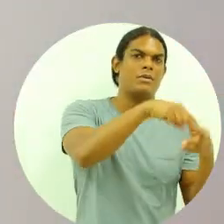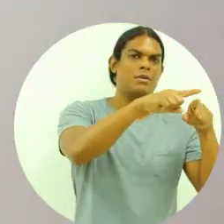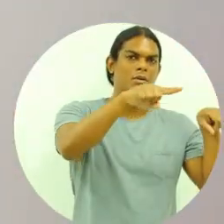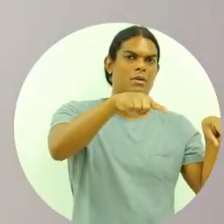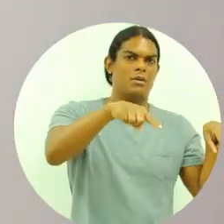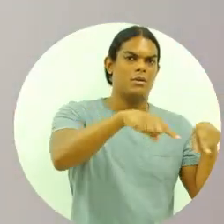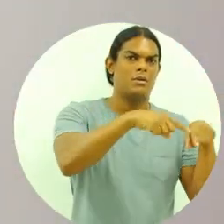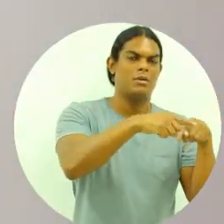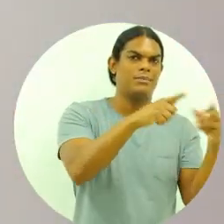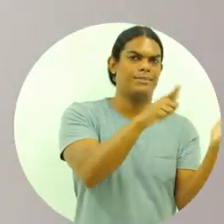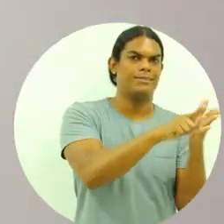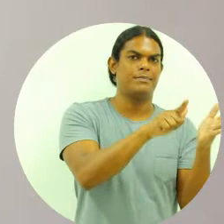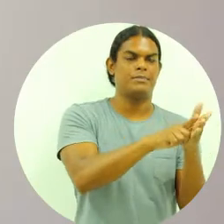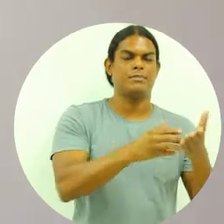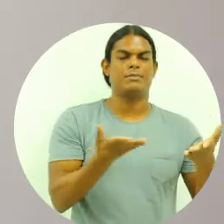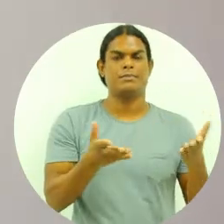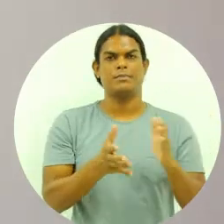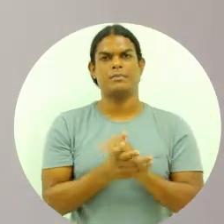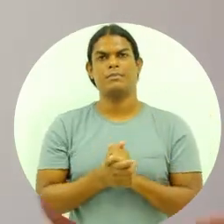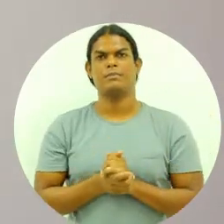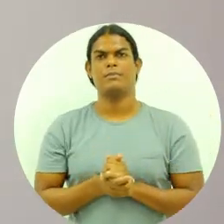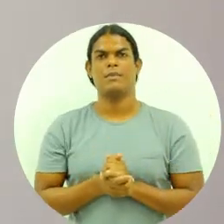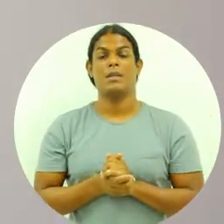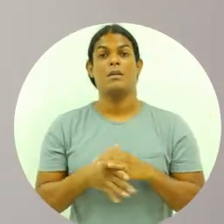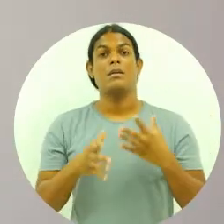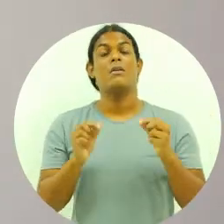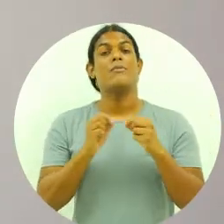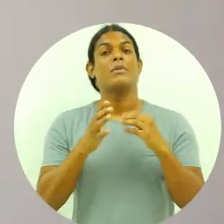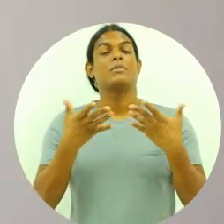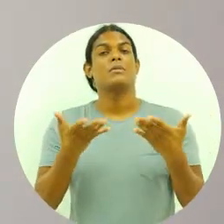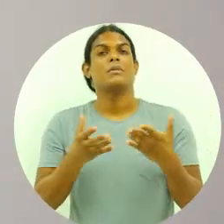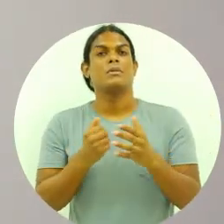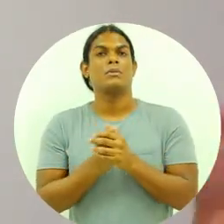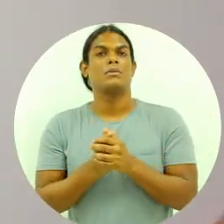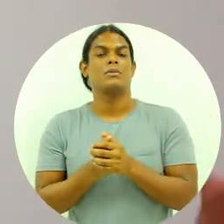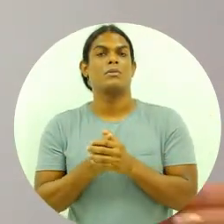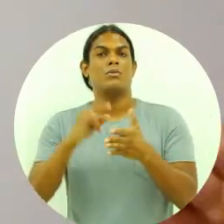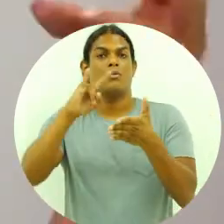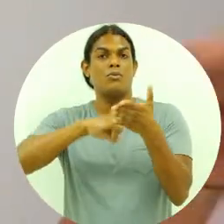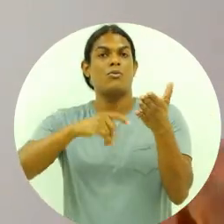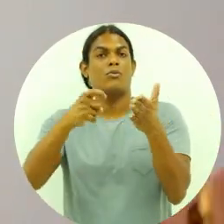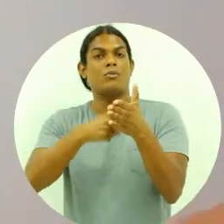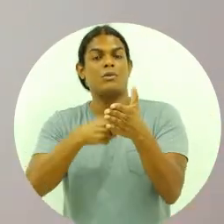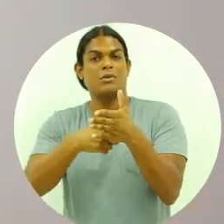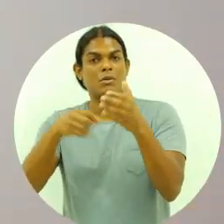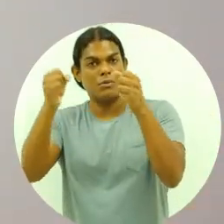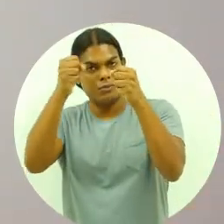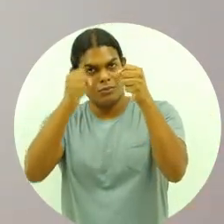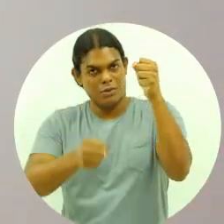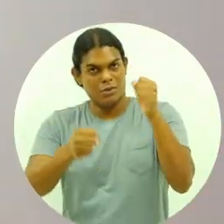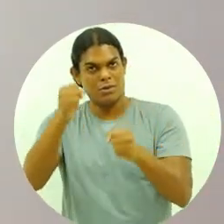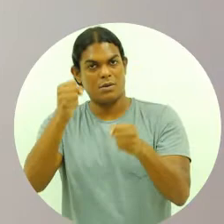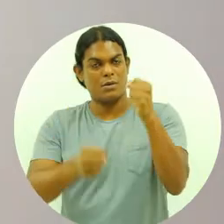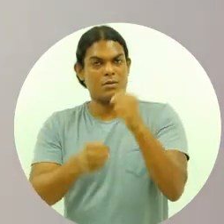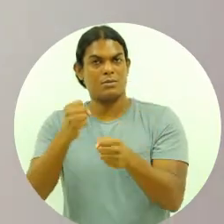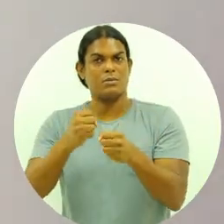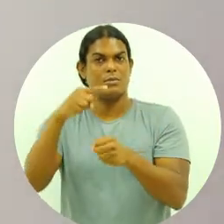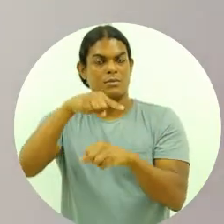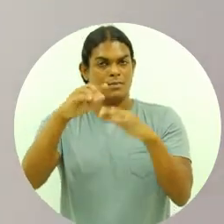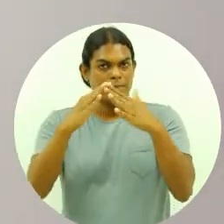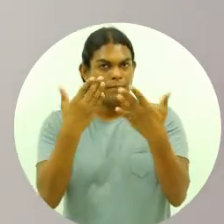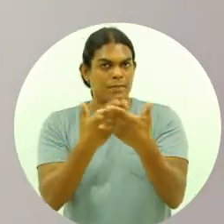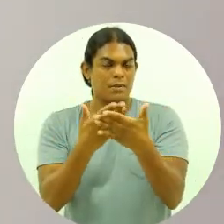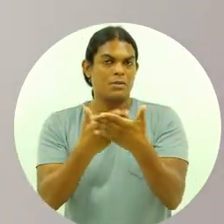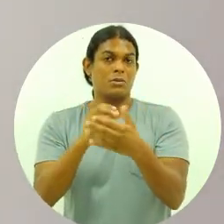ela deve fazer? Ela deve ou contratar um carro já da própria estrutura, ou pedir